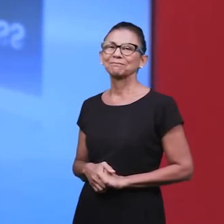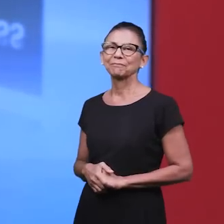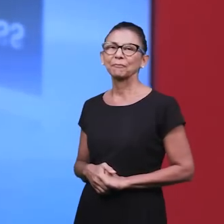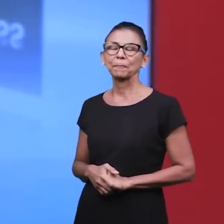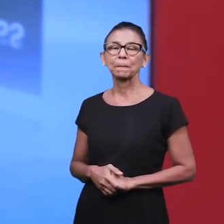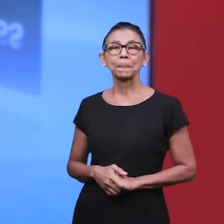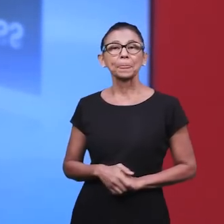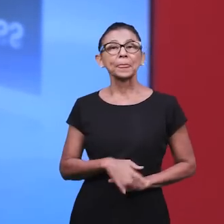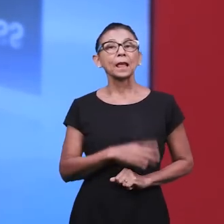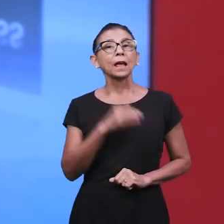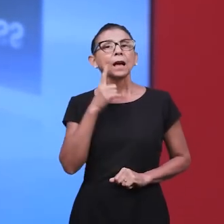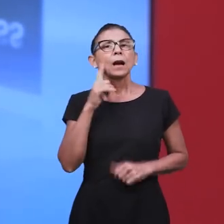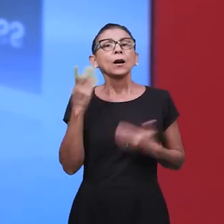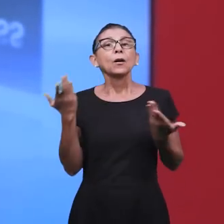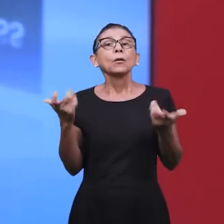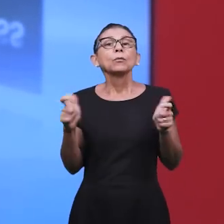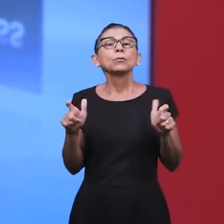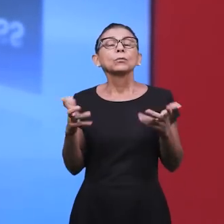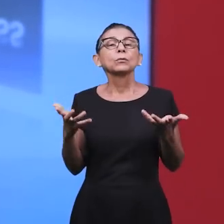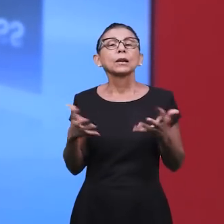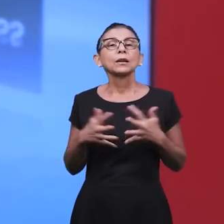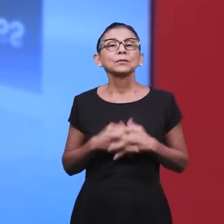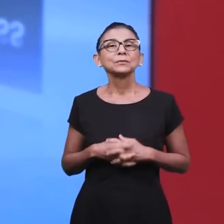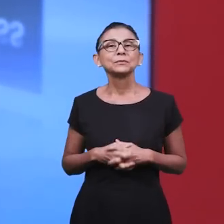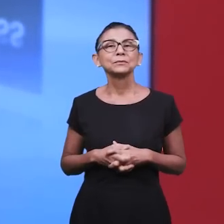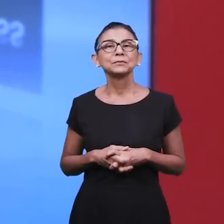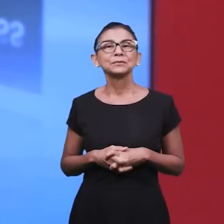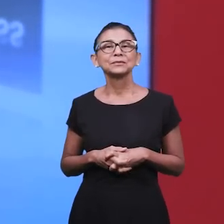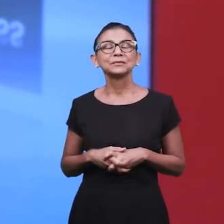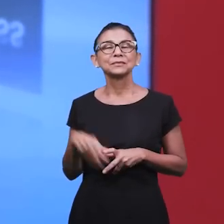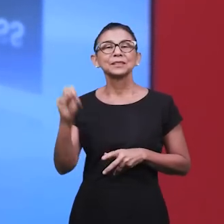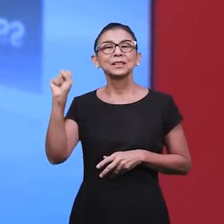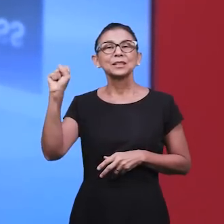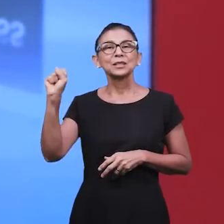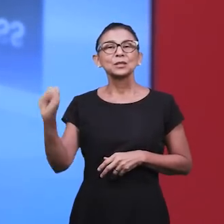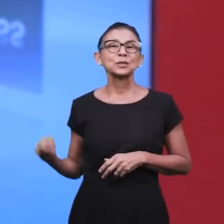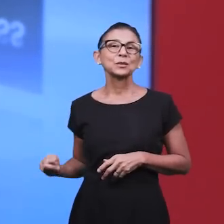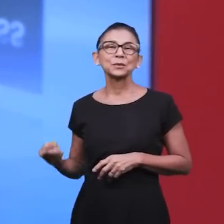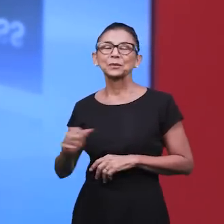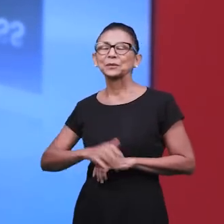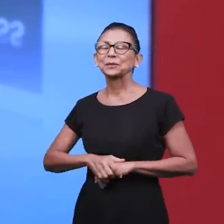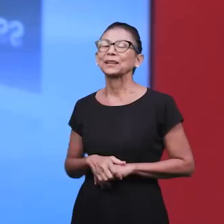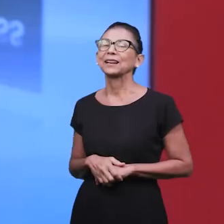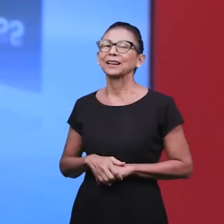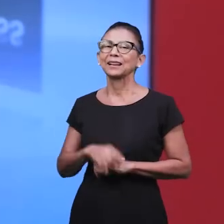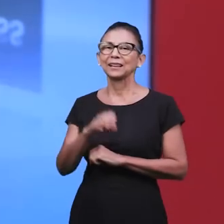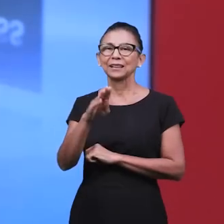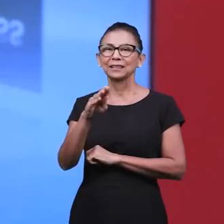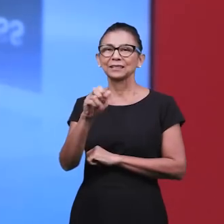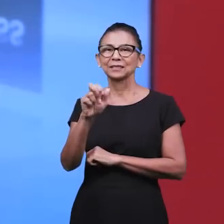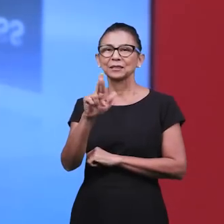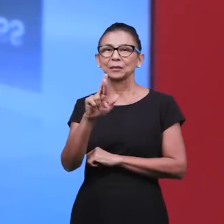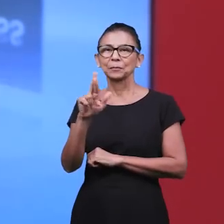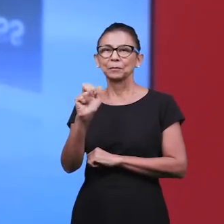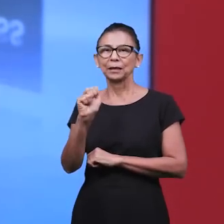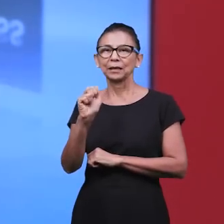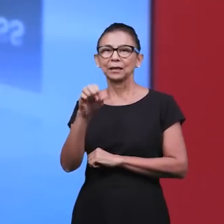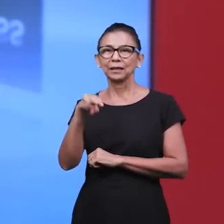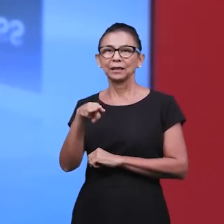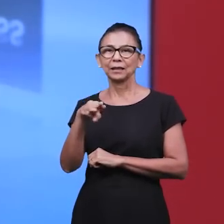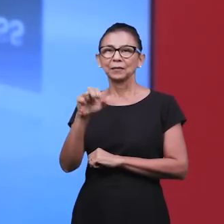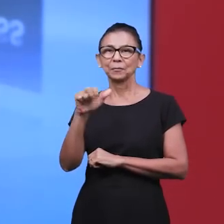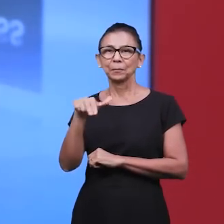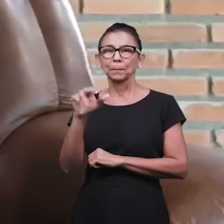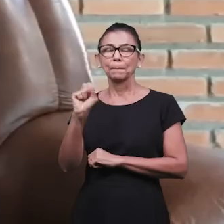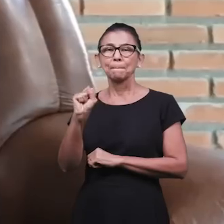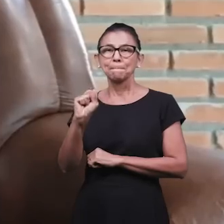De Minas Gerais, agora nós vamos para, atenção, região sul fluminense, começando por Barra Mansa. Nosso irmão Marco Lacerda, Pai do